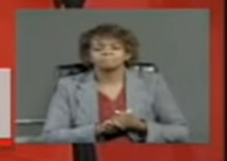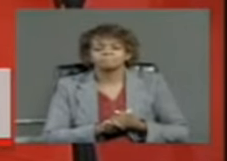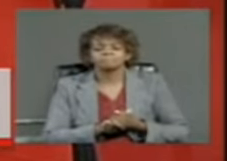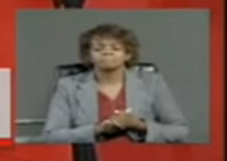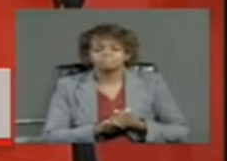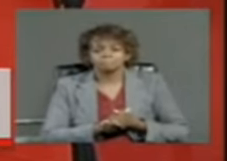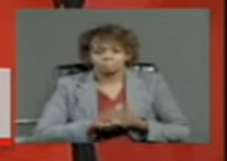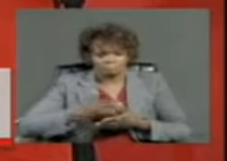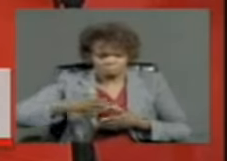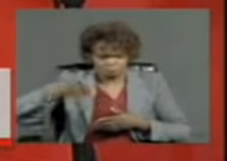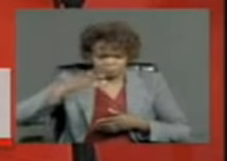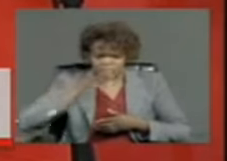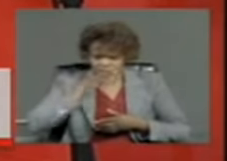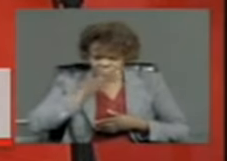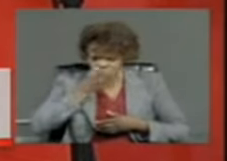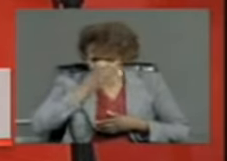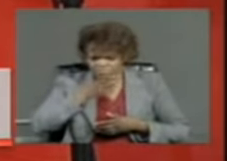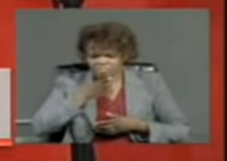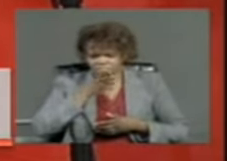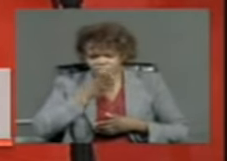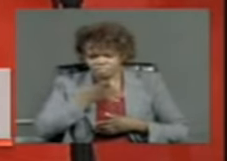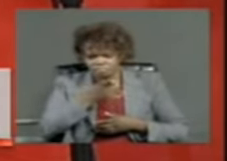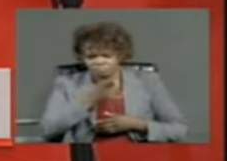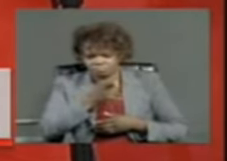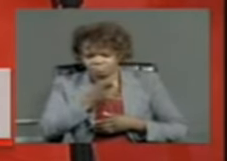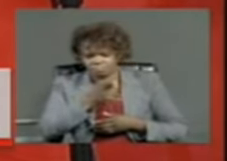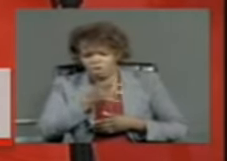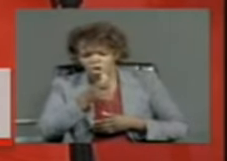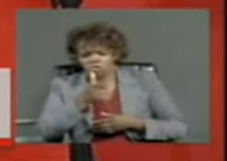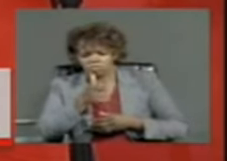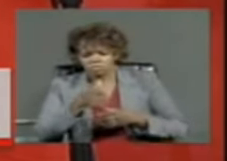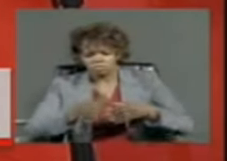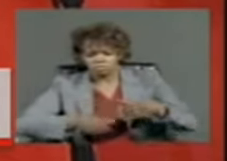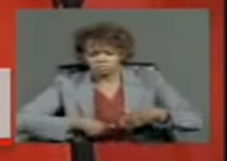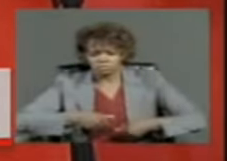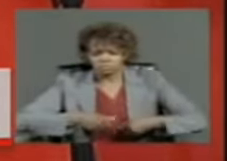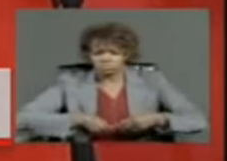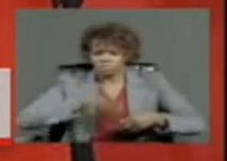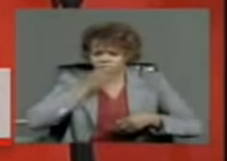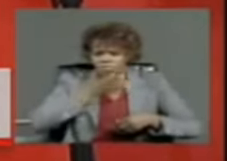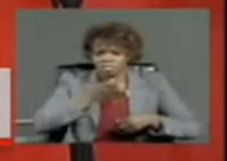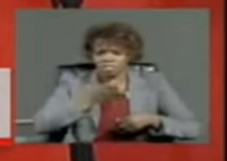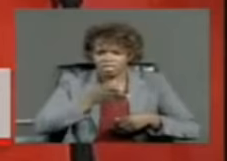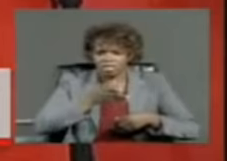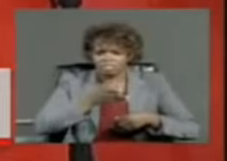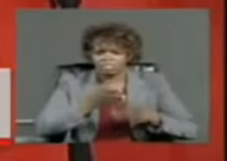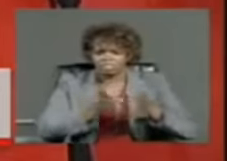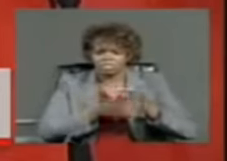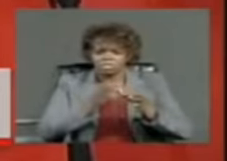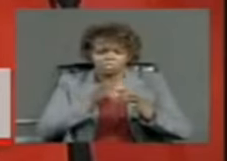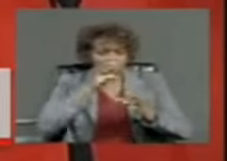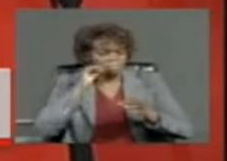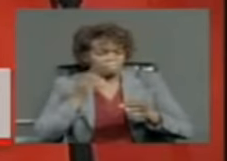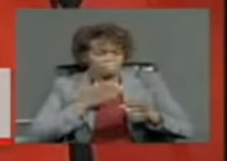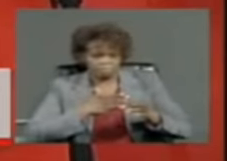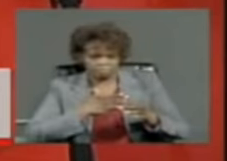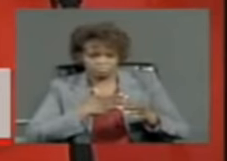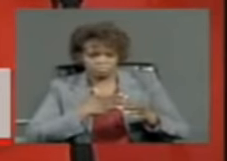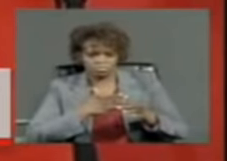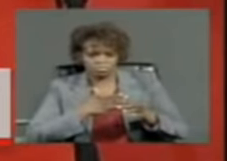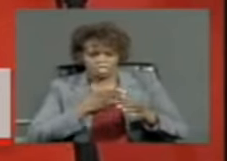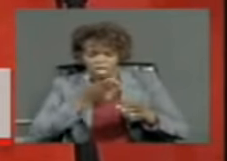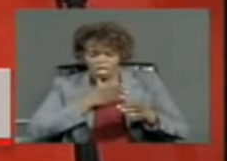nós já falamos aqui, o jovem, creio que da FNLA, dizia que o meu pai era da FNLA e eu contei um bocado a história